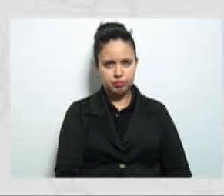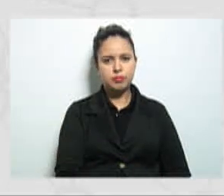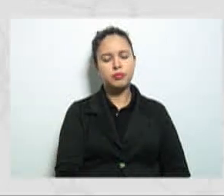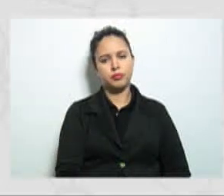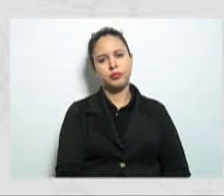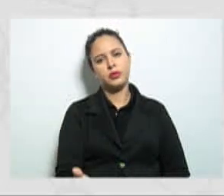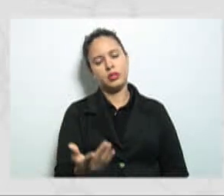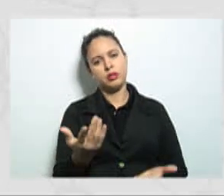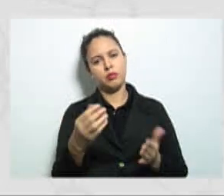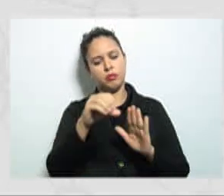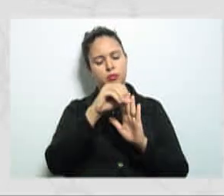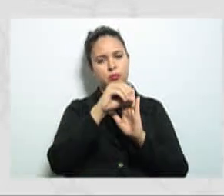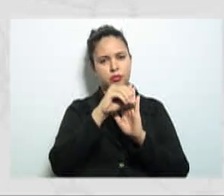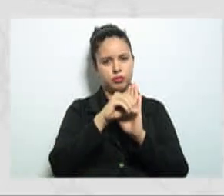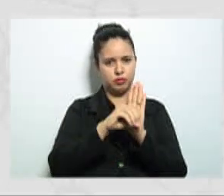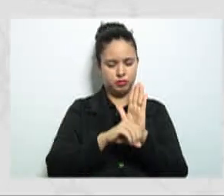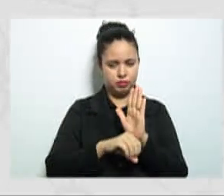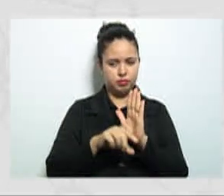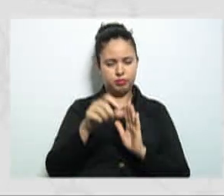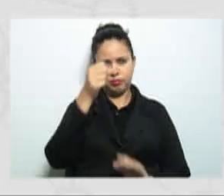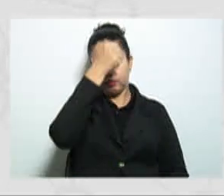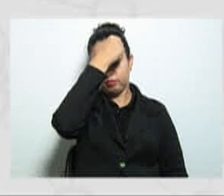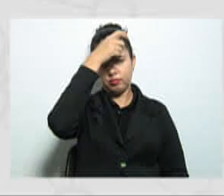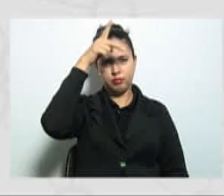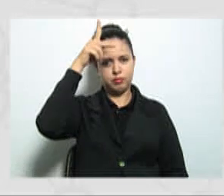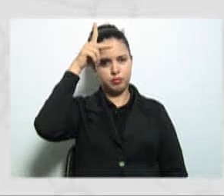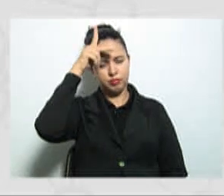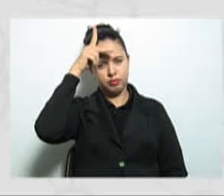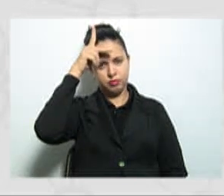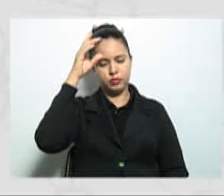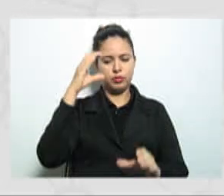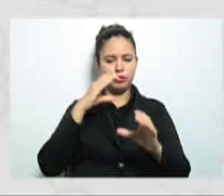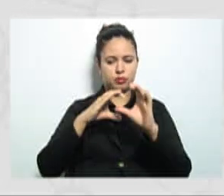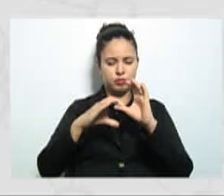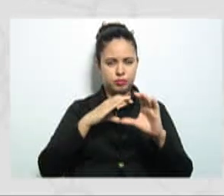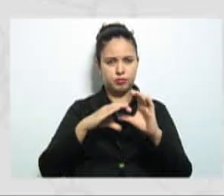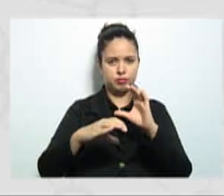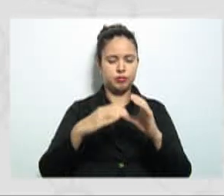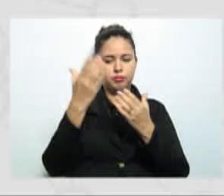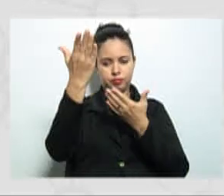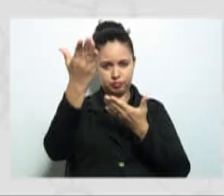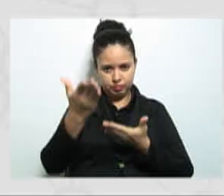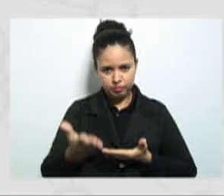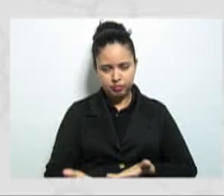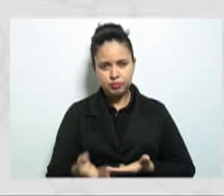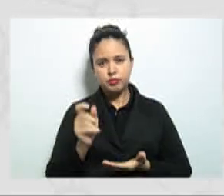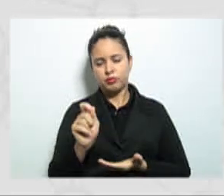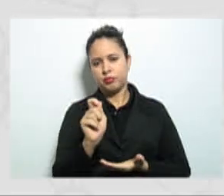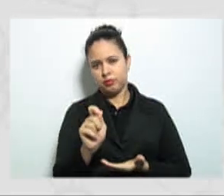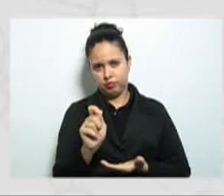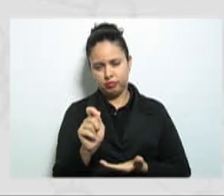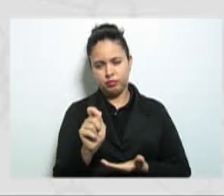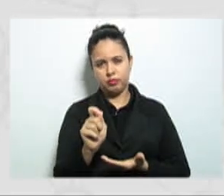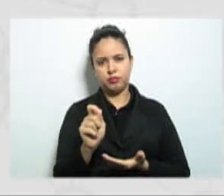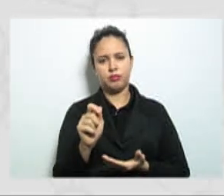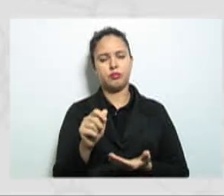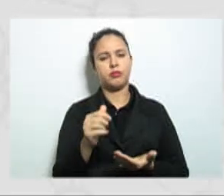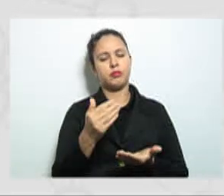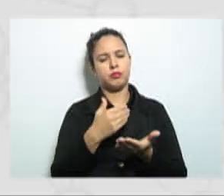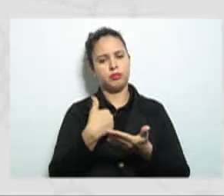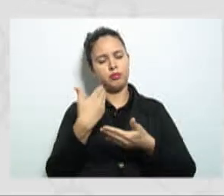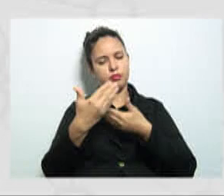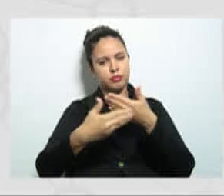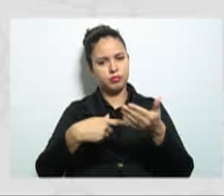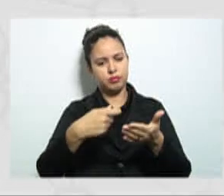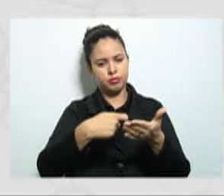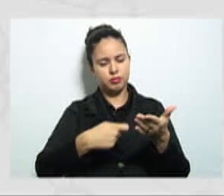Vossa Excelência, de que as aulas do curso técnico de cooperativismo, tá? E aí, este é o pronome de tratamento